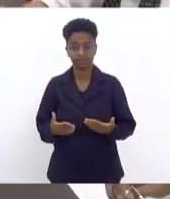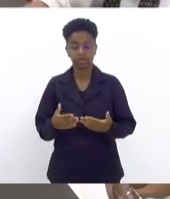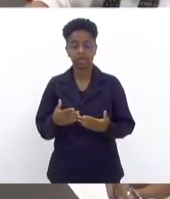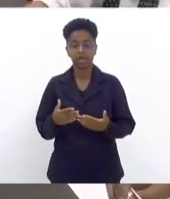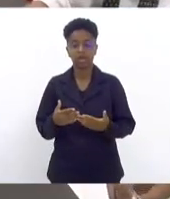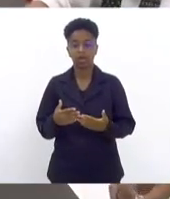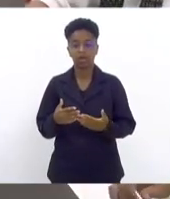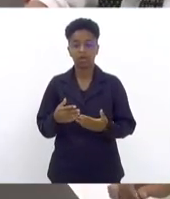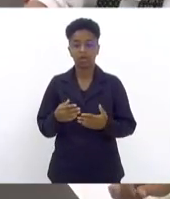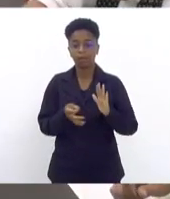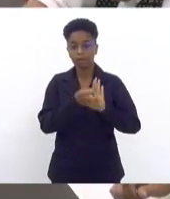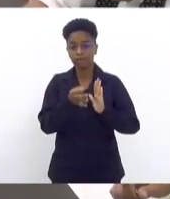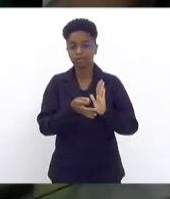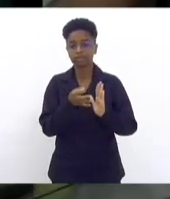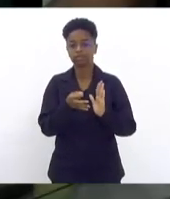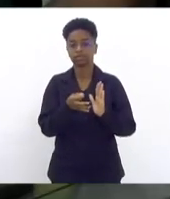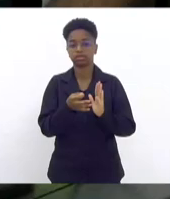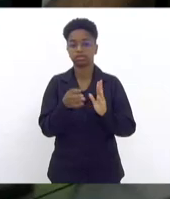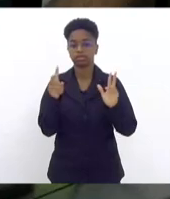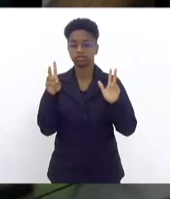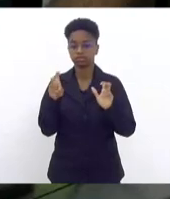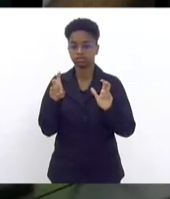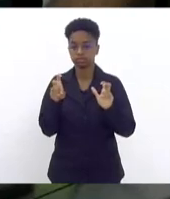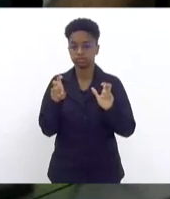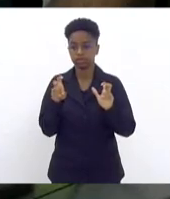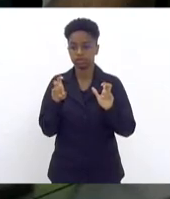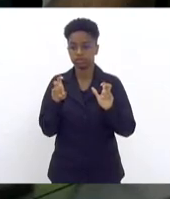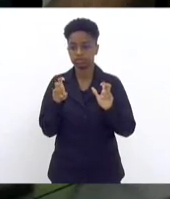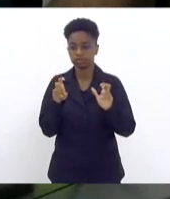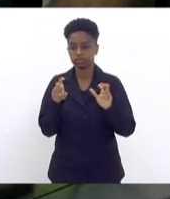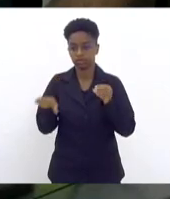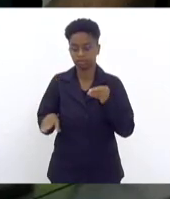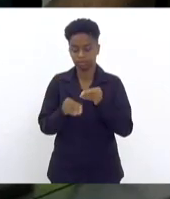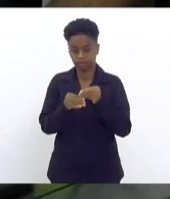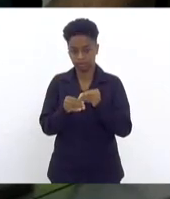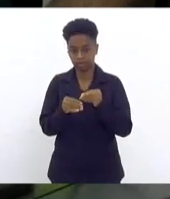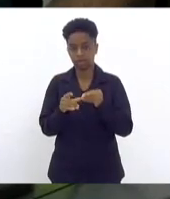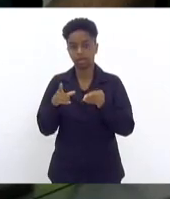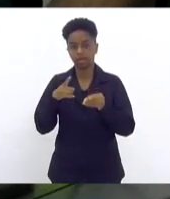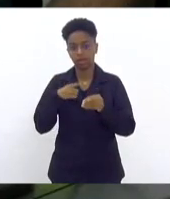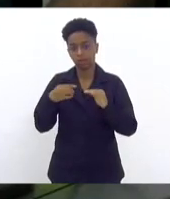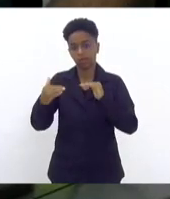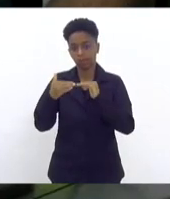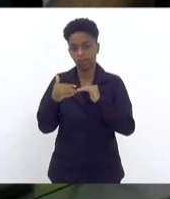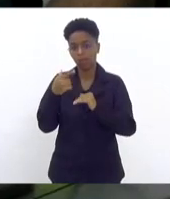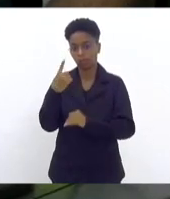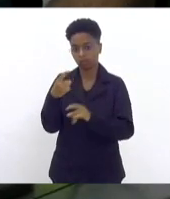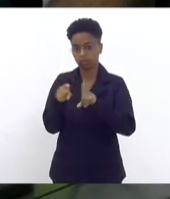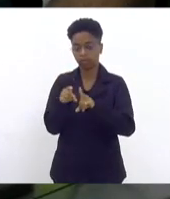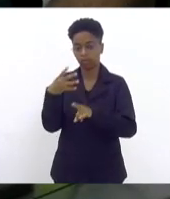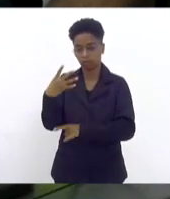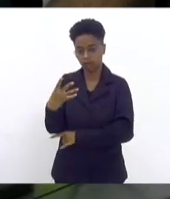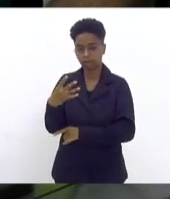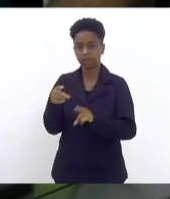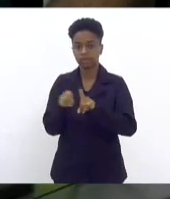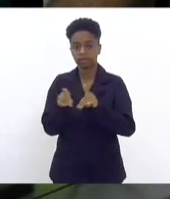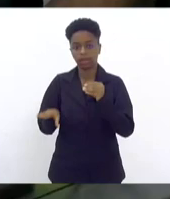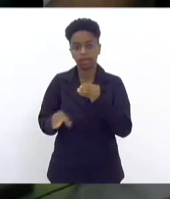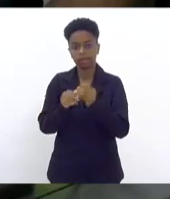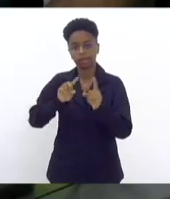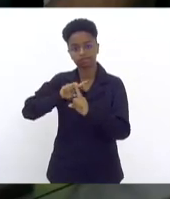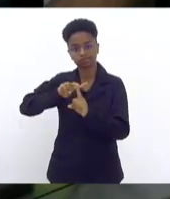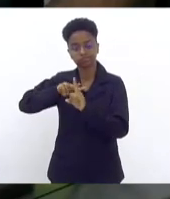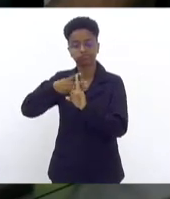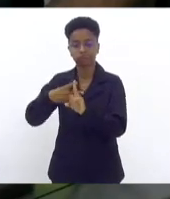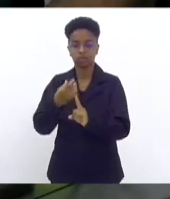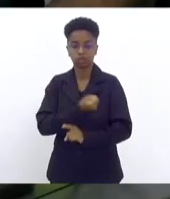Presidente, parecer sobre emendas, é favorável às emendas 1 e 4, favorável com subemenda aditiva à emenda número